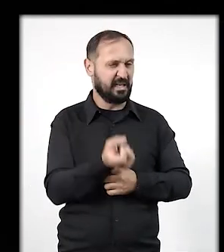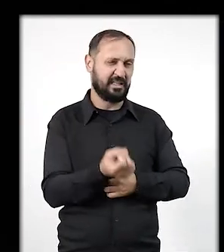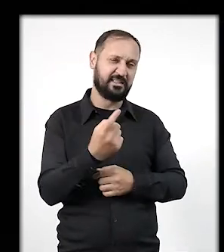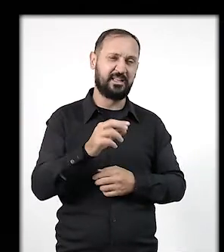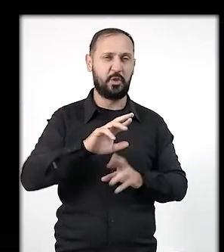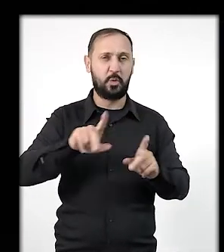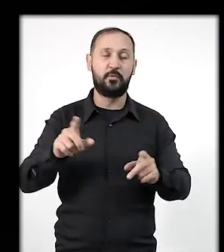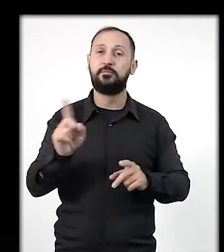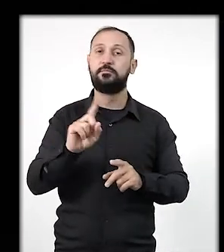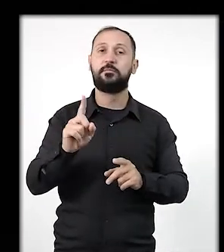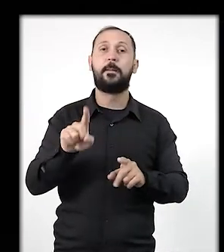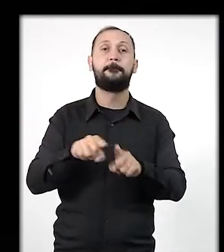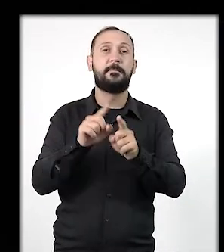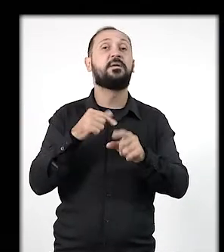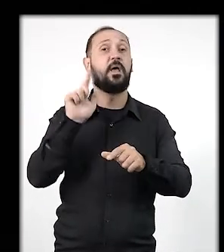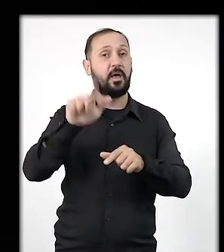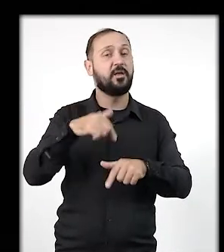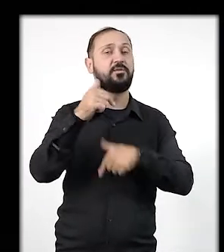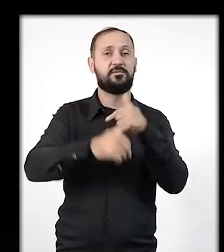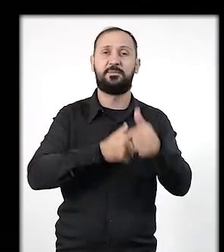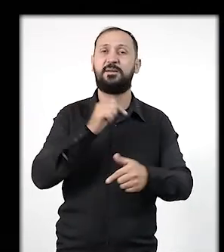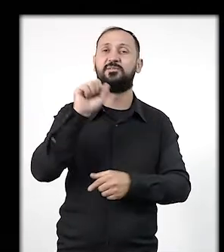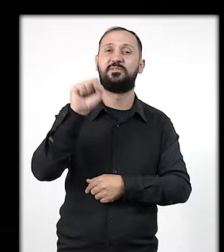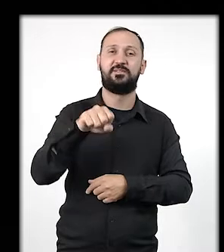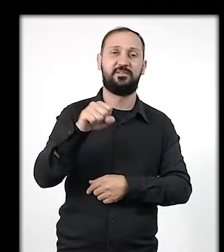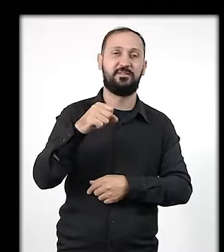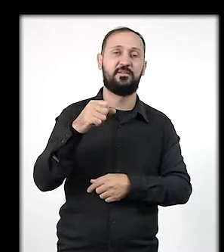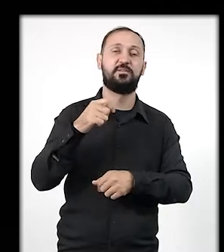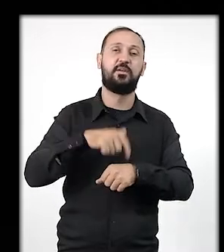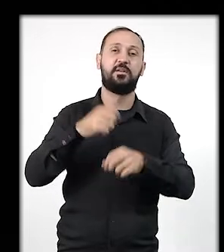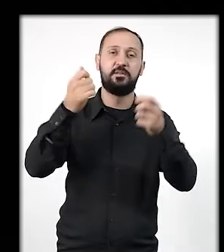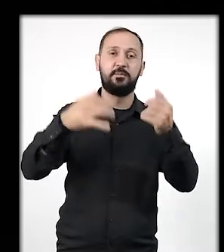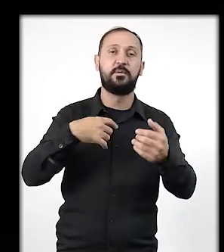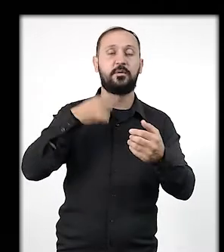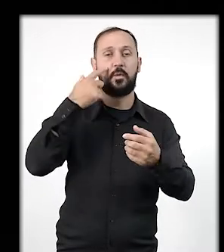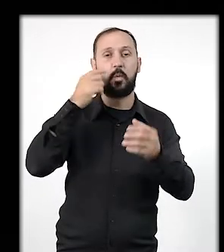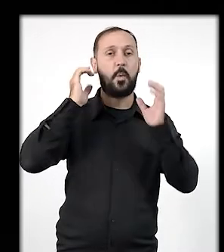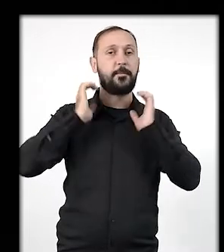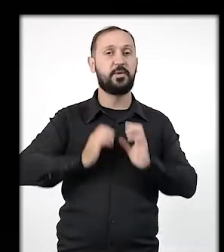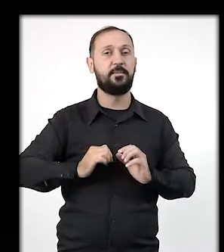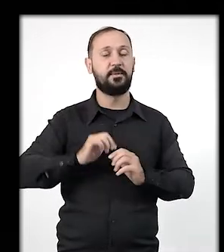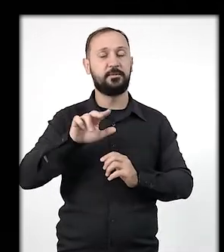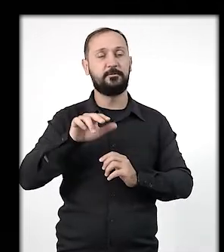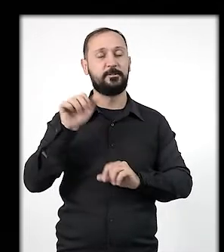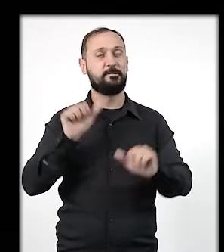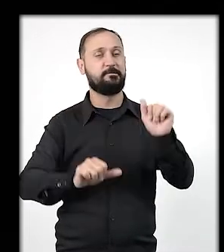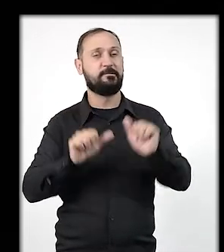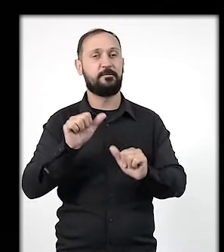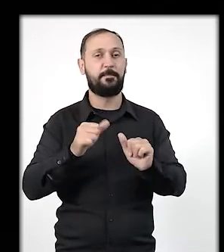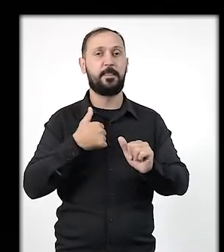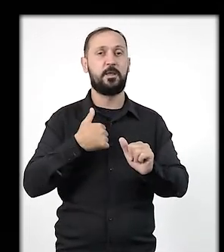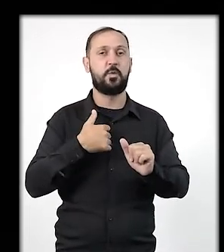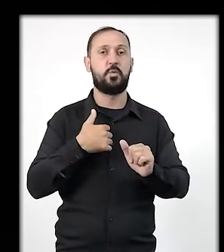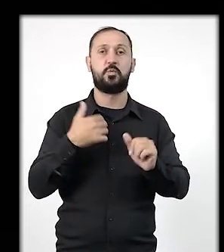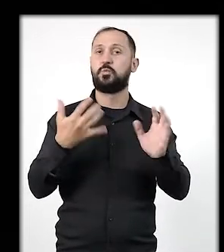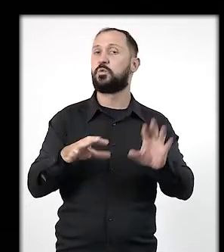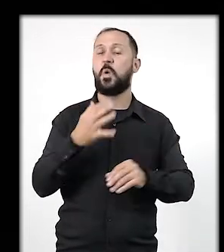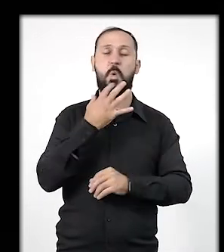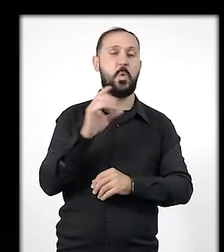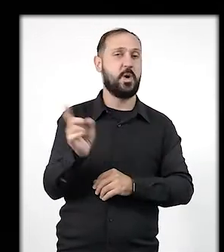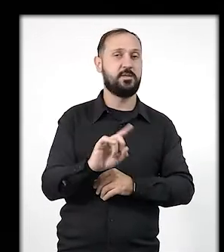por incrível que pareça, competem a nossa área de atuação, principalmente quando se fala em leitura de comportamento. É óbvio que eu não